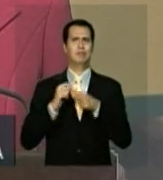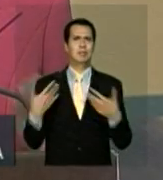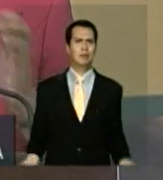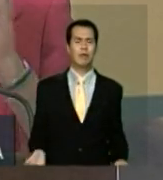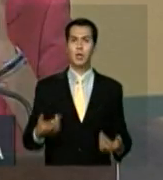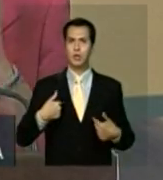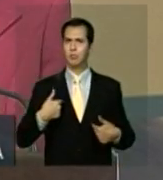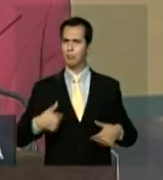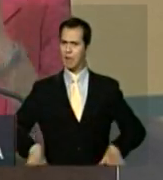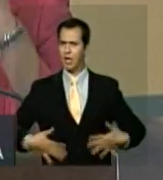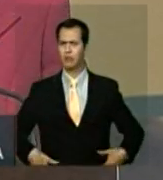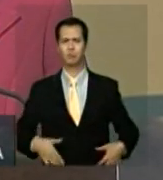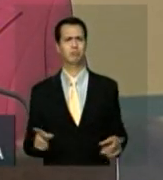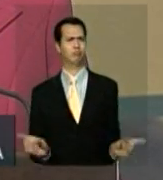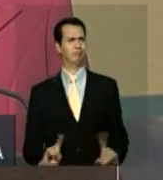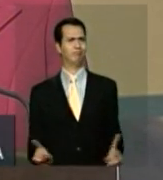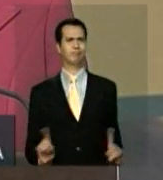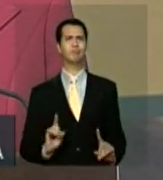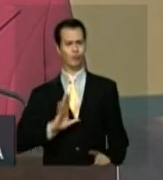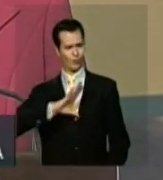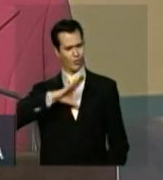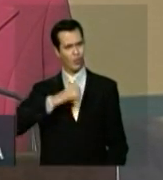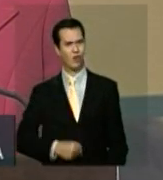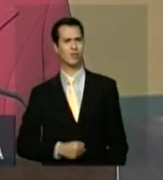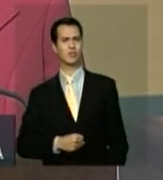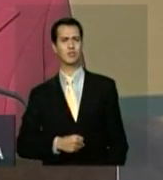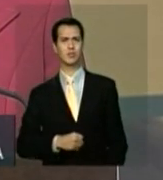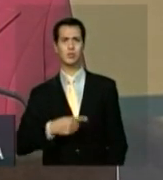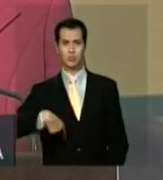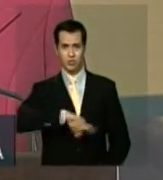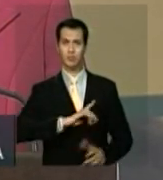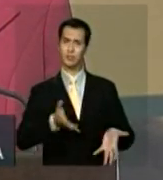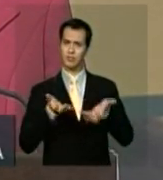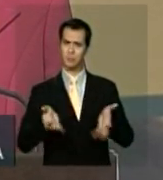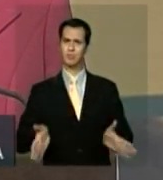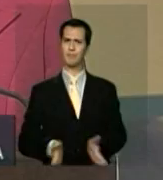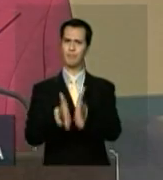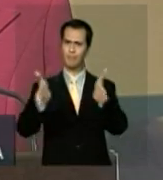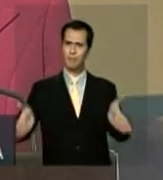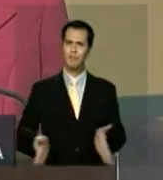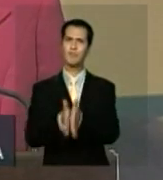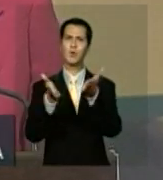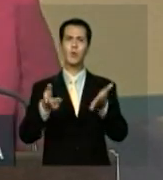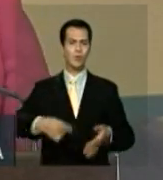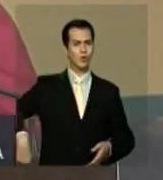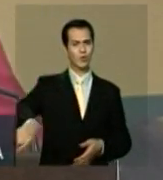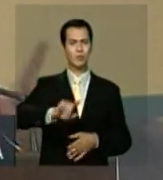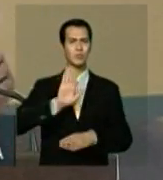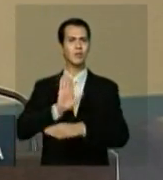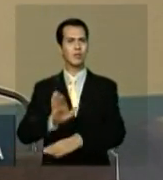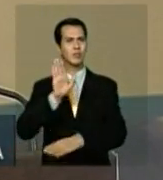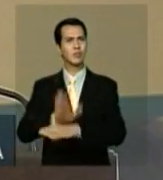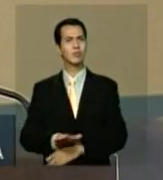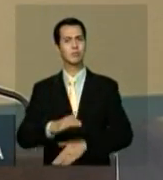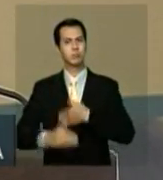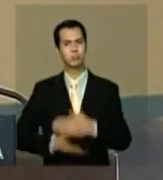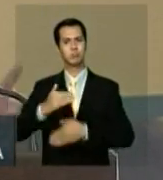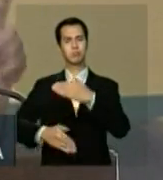tempo criar todas as condições para redicar a pobreza e a e ao mesmo tempo